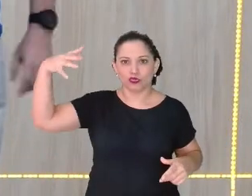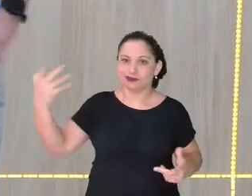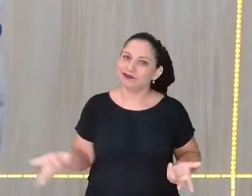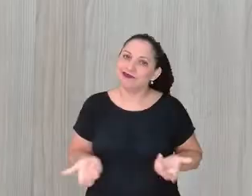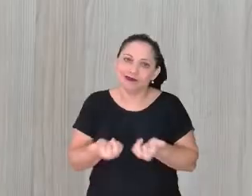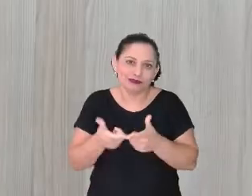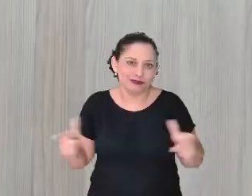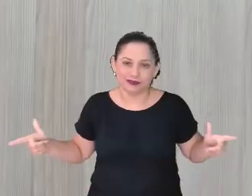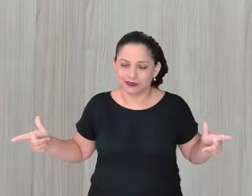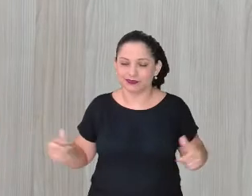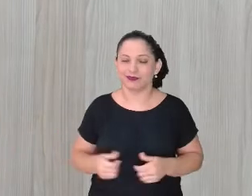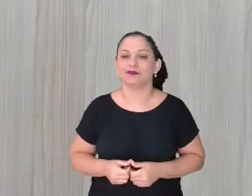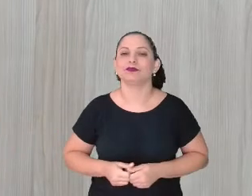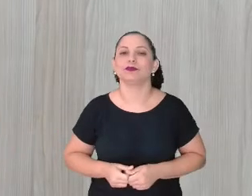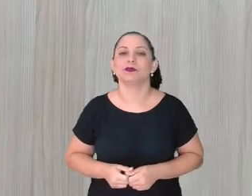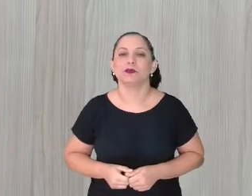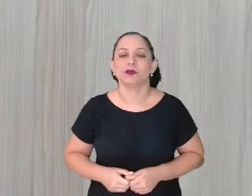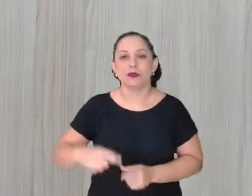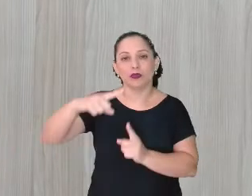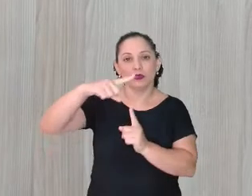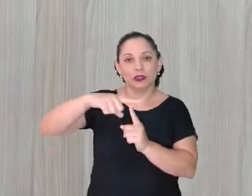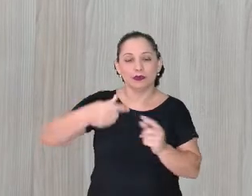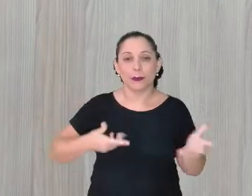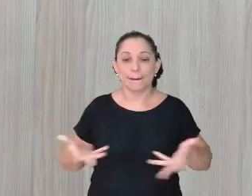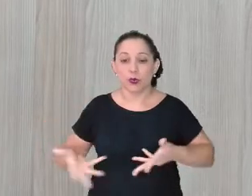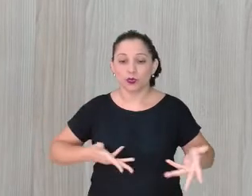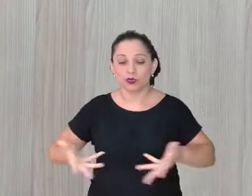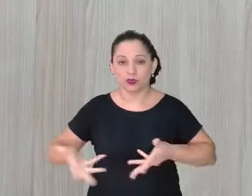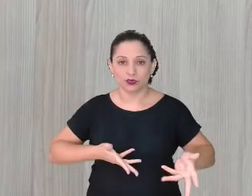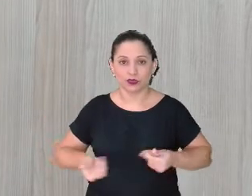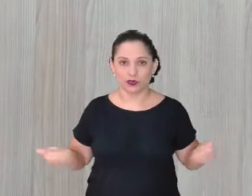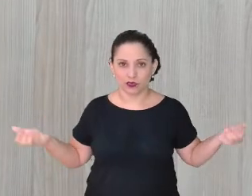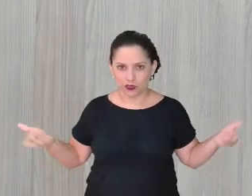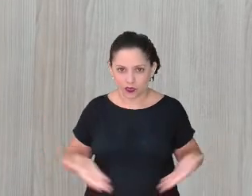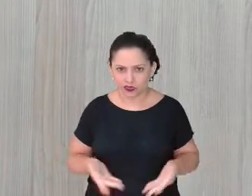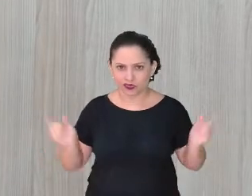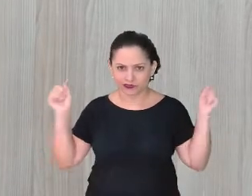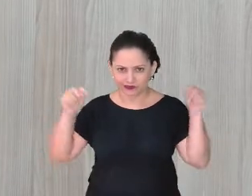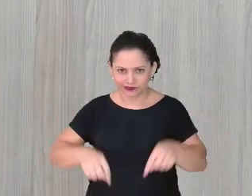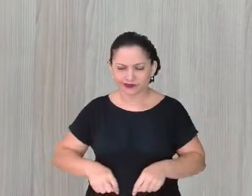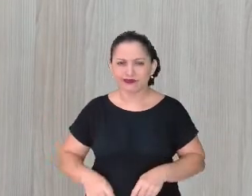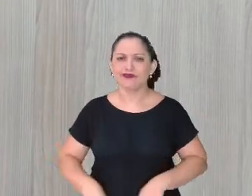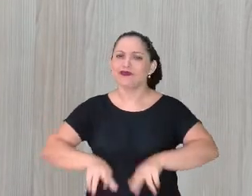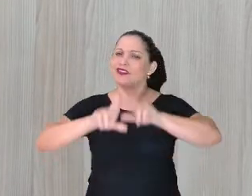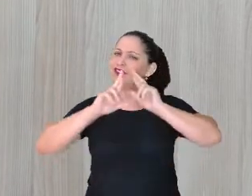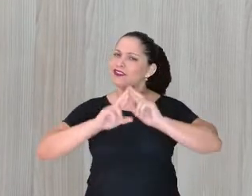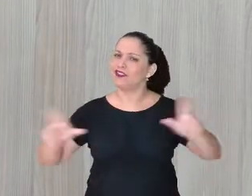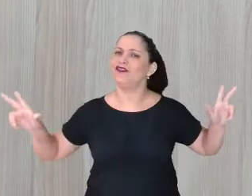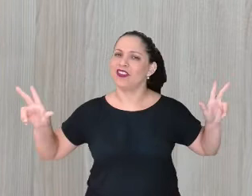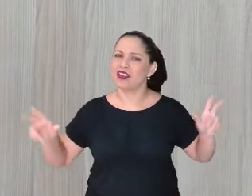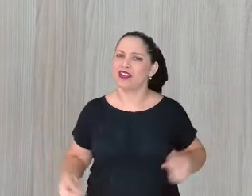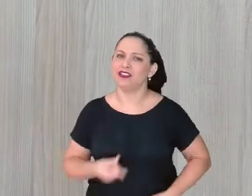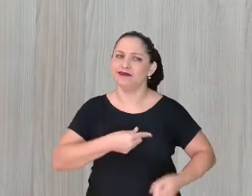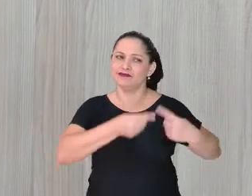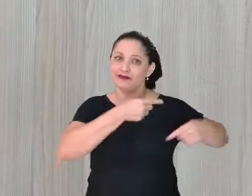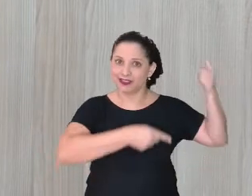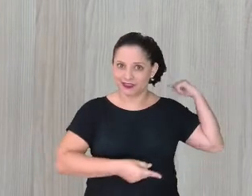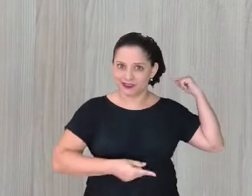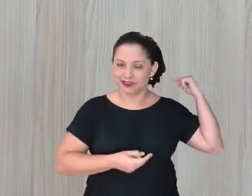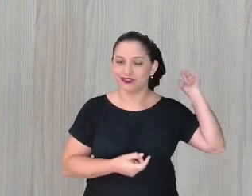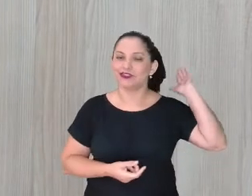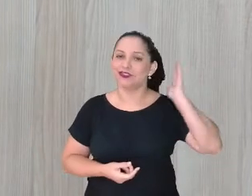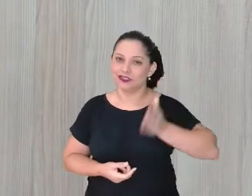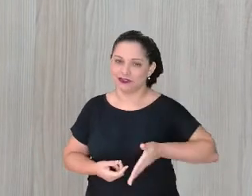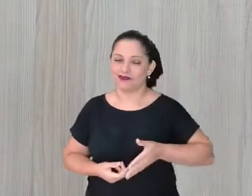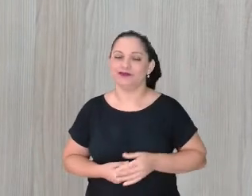que a gente trabalha hoje, né, exerce hoje, é completamente diferente de qualquer outro já visto,